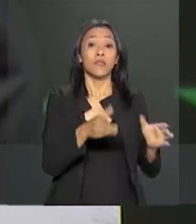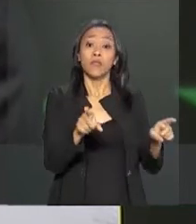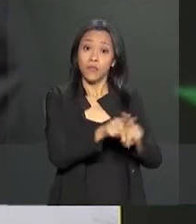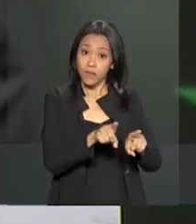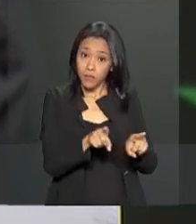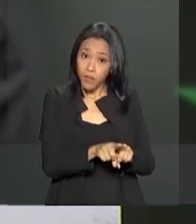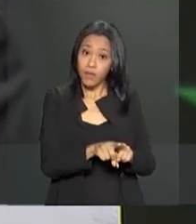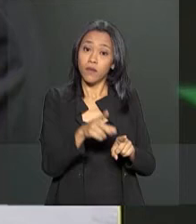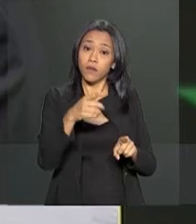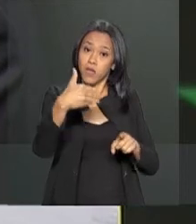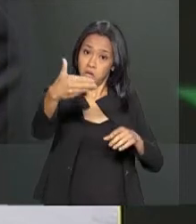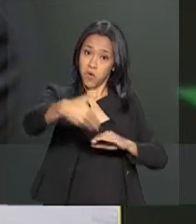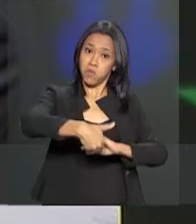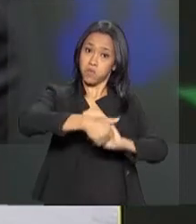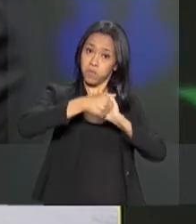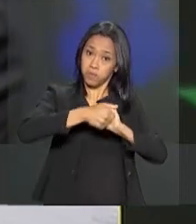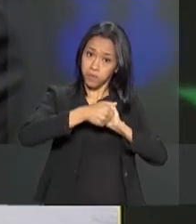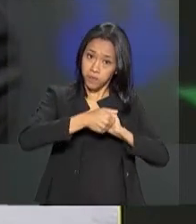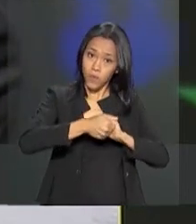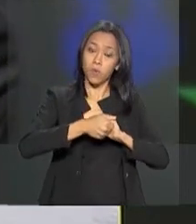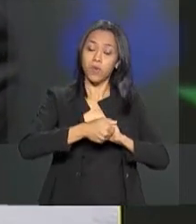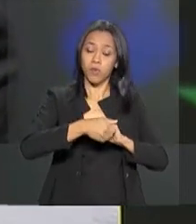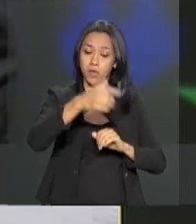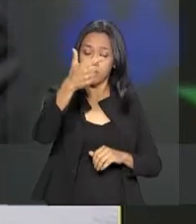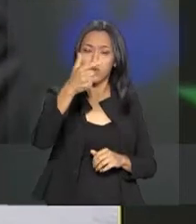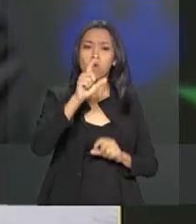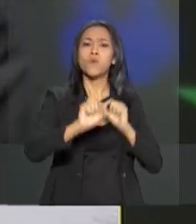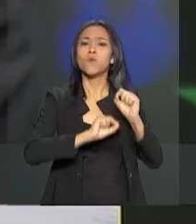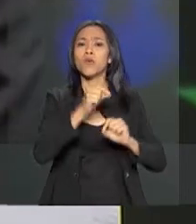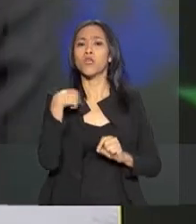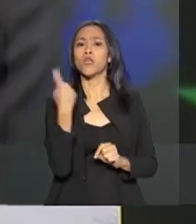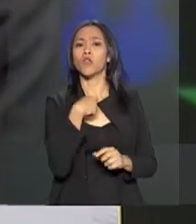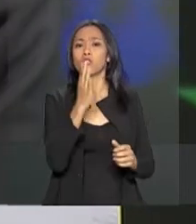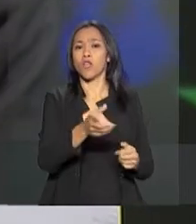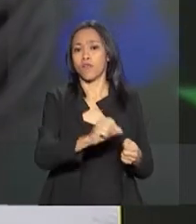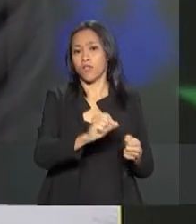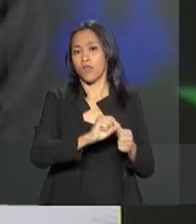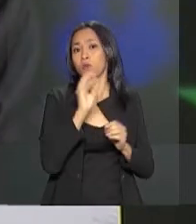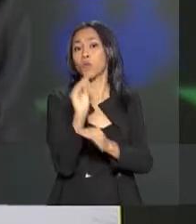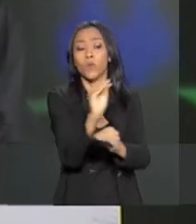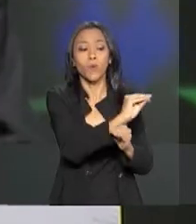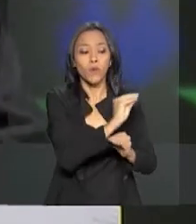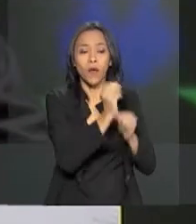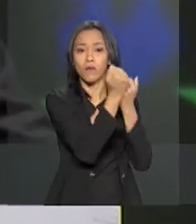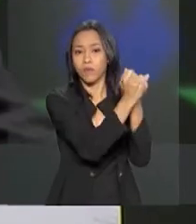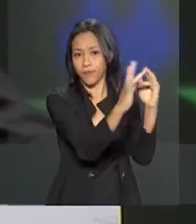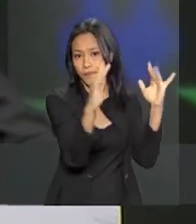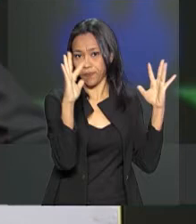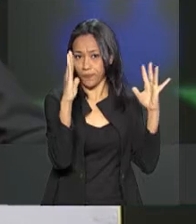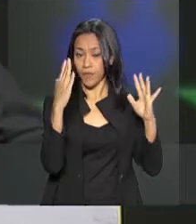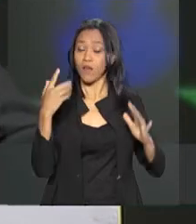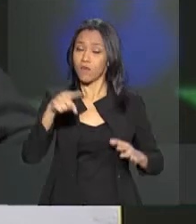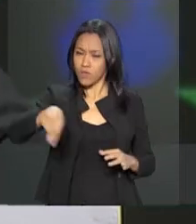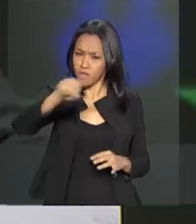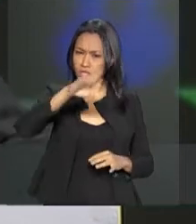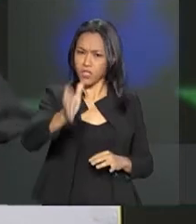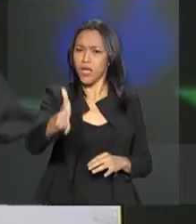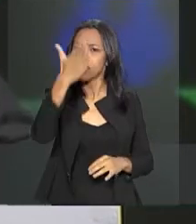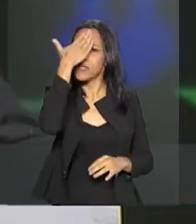recebia cumprimentos por aquilo que fizemos pelo meio ambiente. Vocês sabem que nós, no nosso governo,